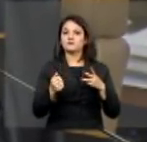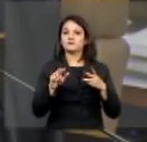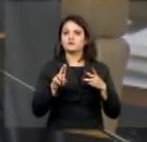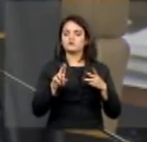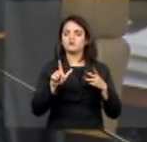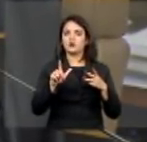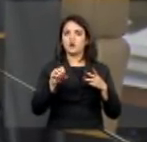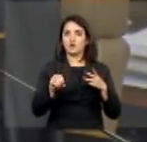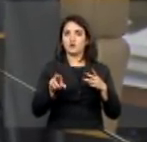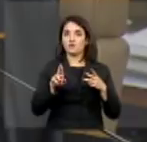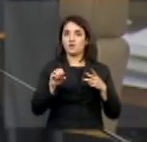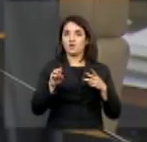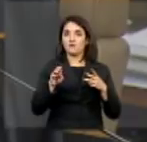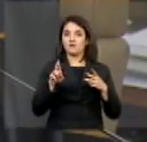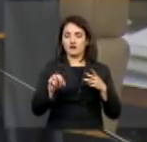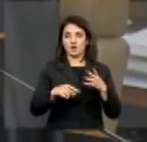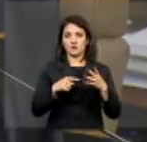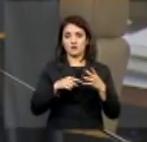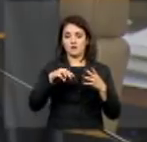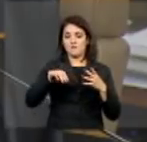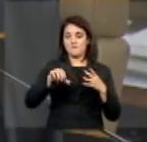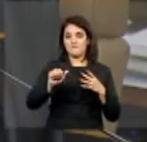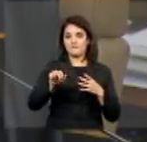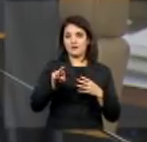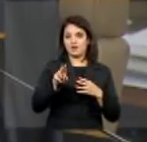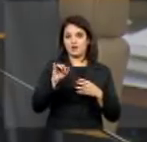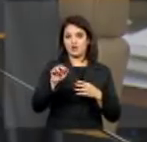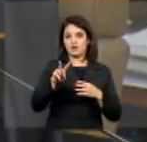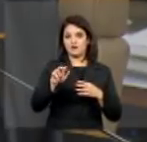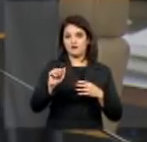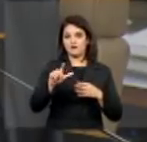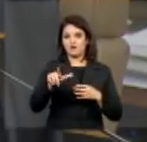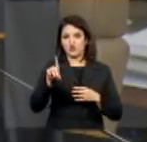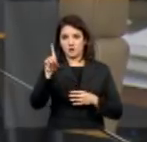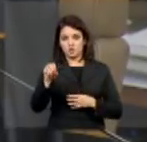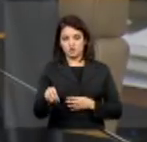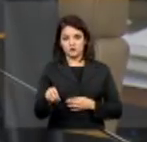fernandes e marivaldo do rosário scarfone